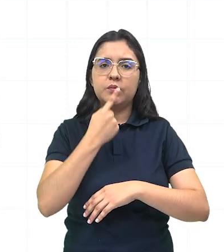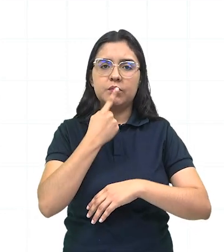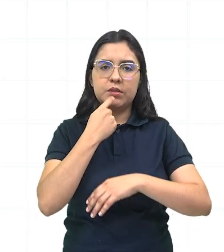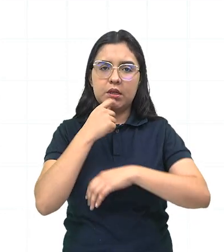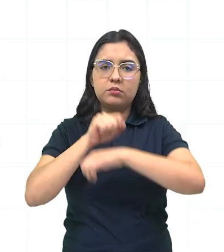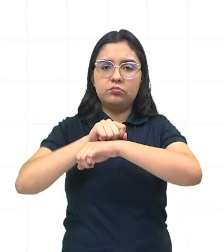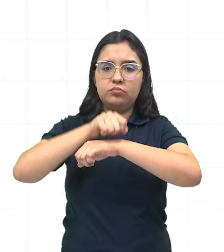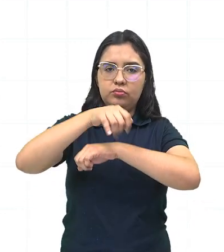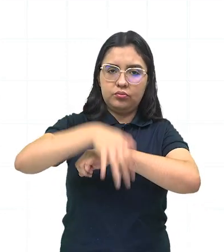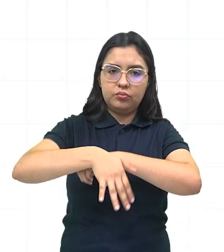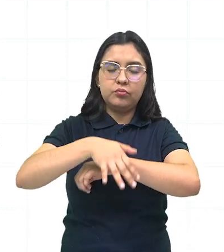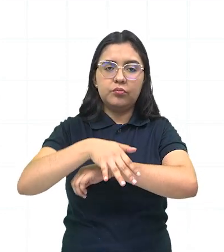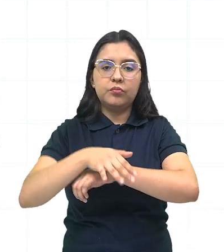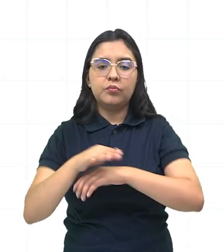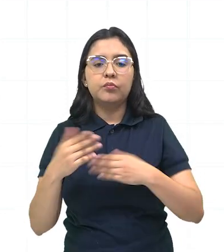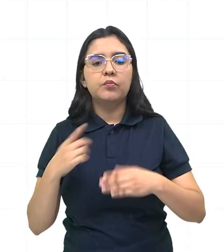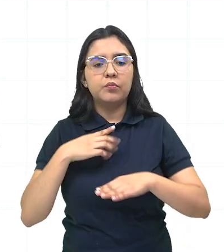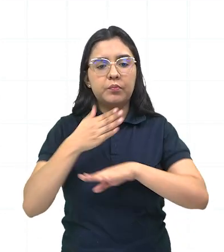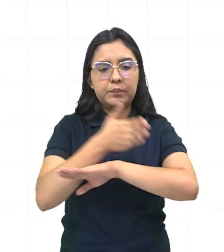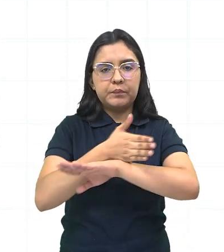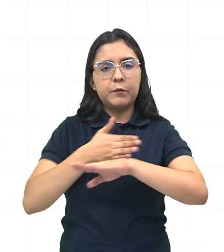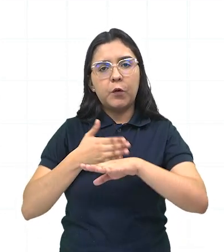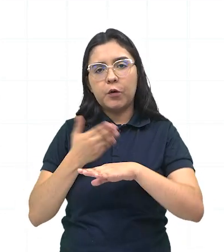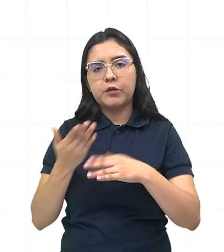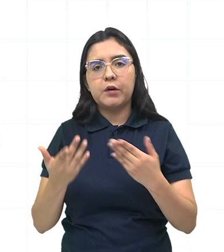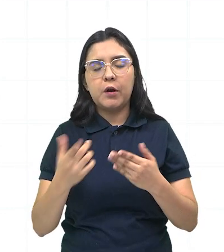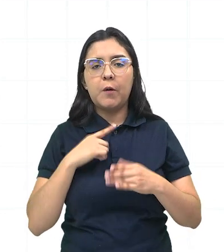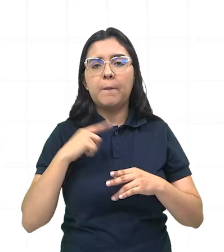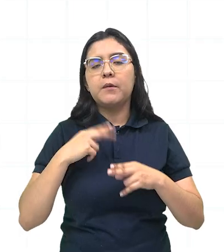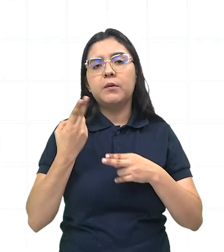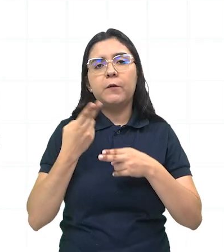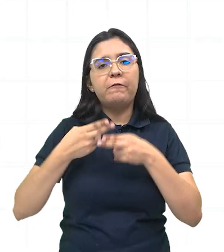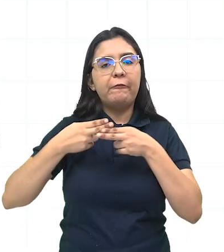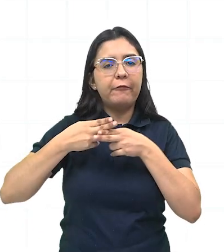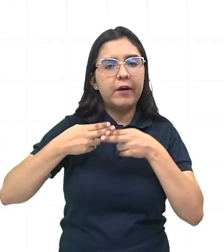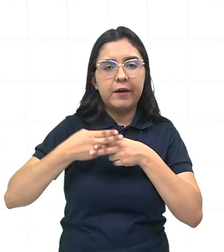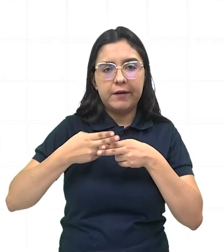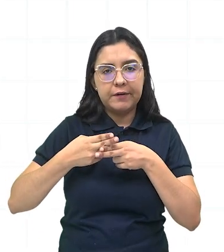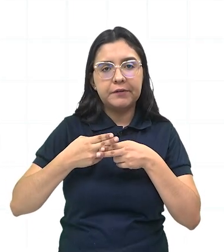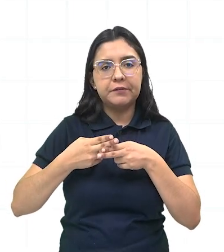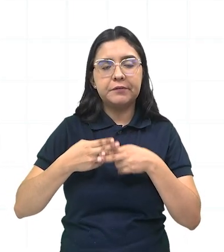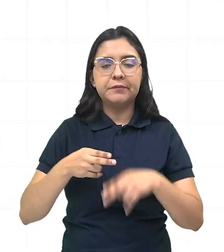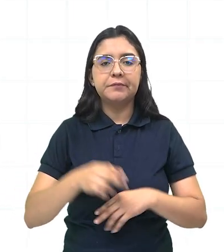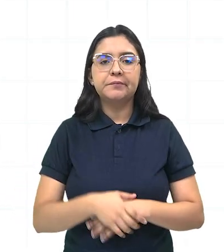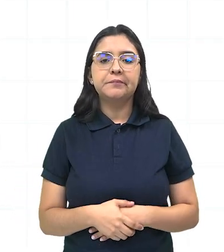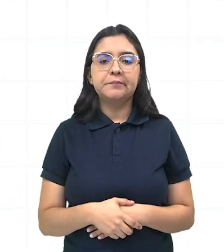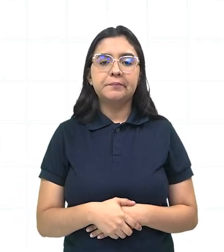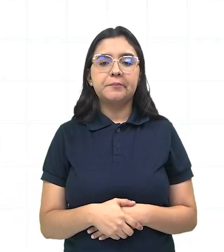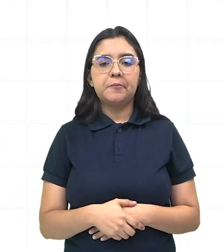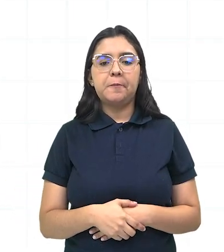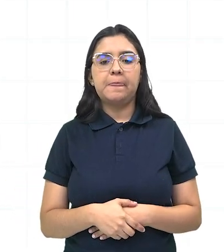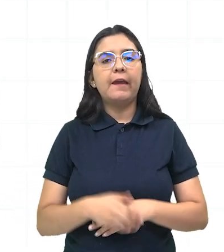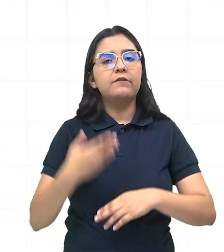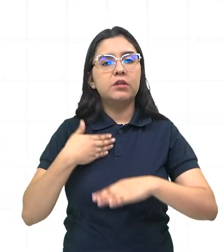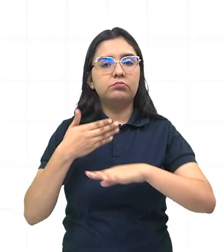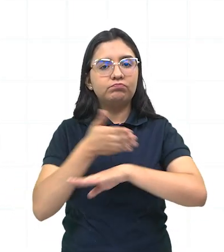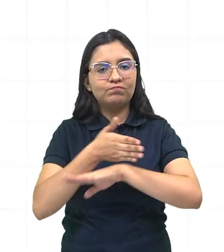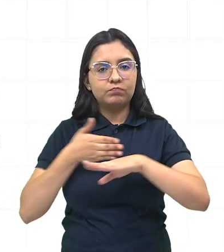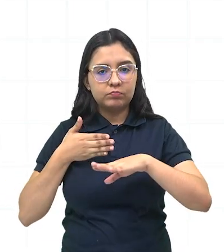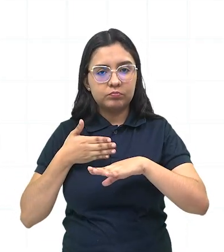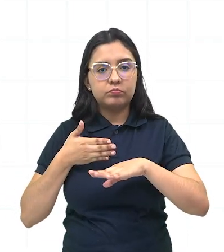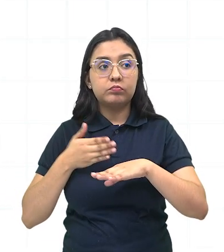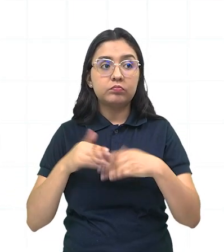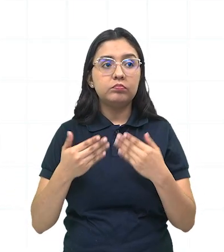lento, né? Aí já é um caso de corte por faca, alguma coisa assim mais perfurante, né? E aí